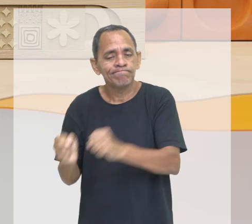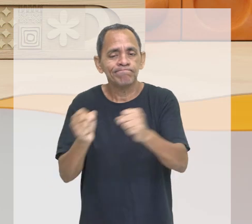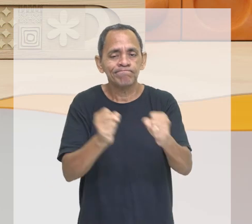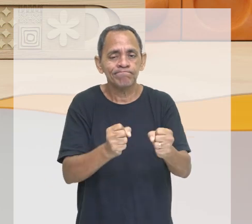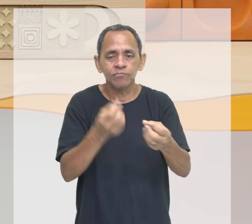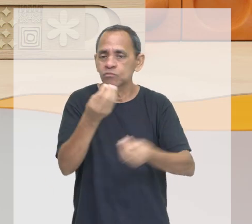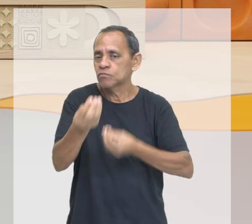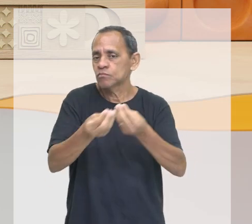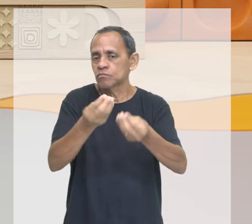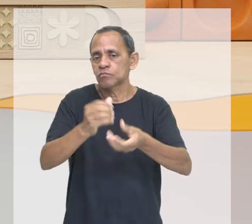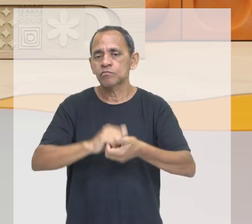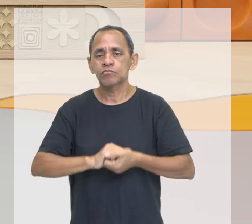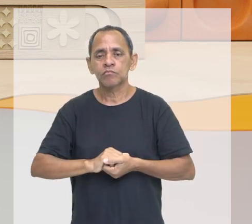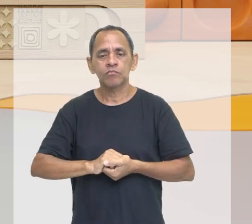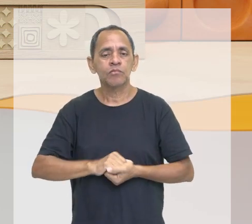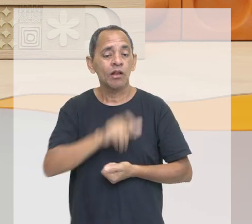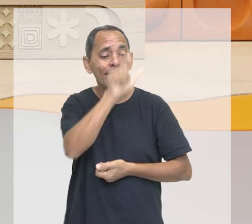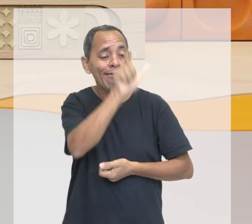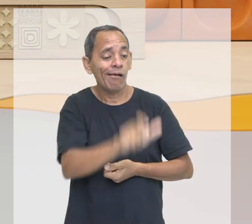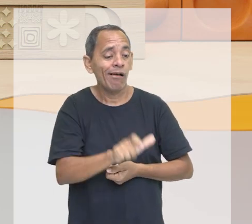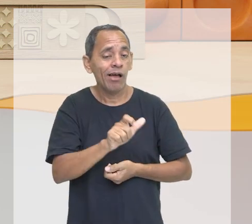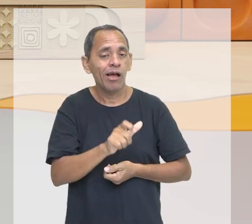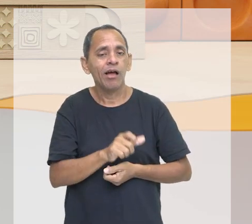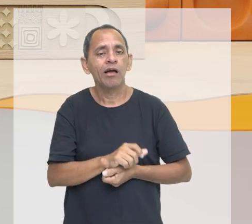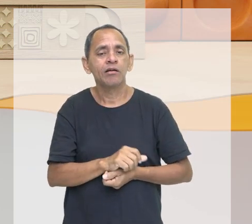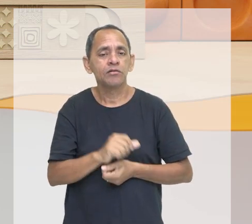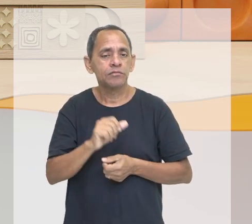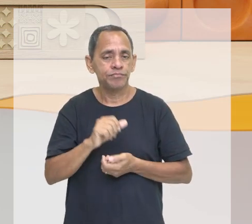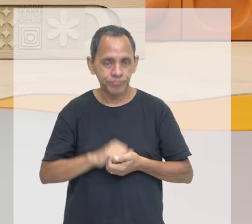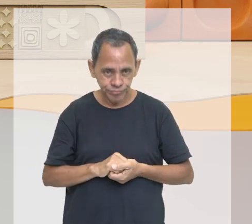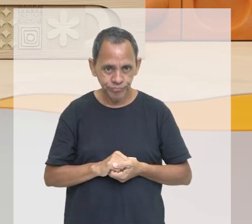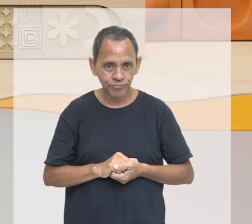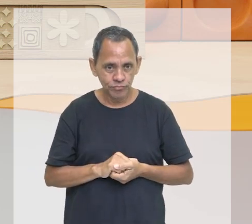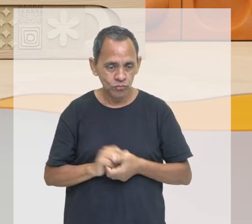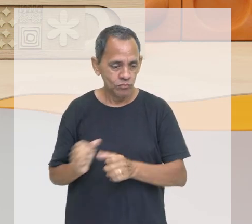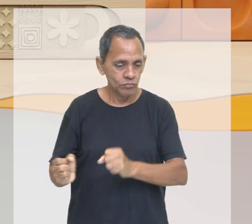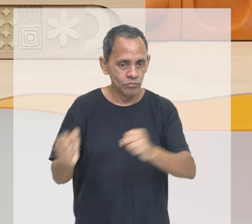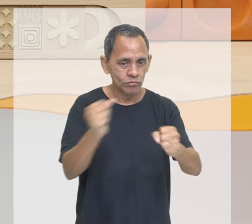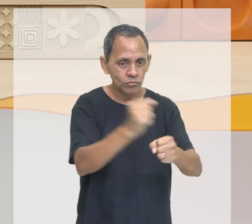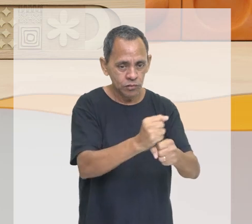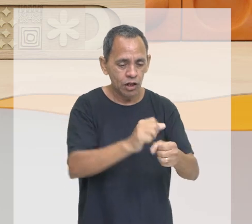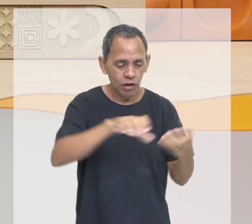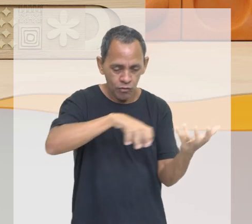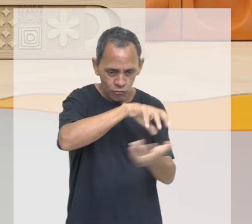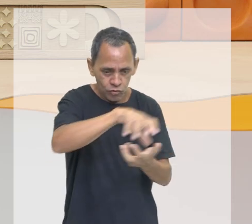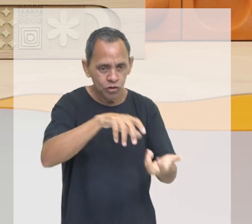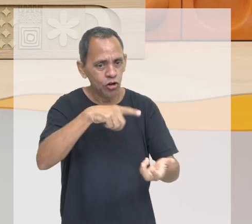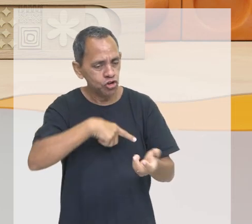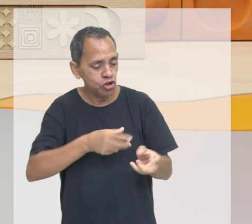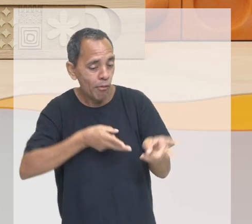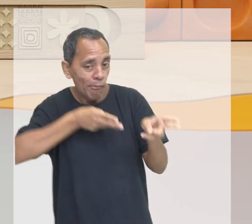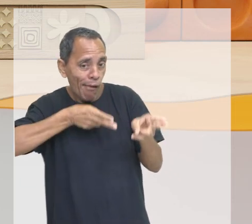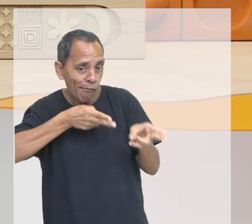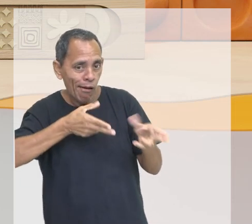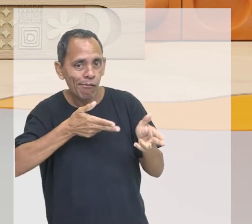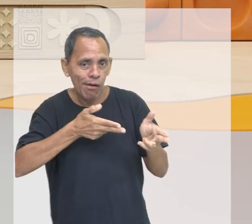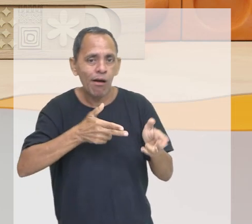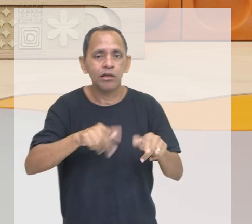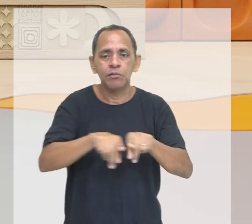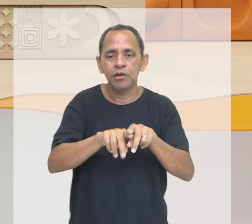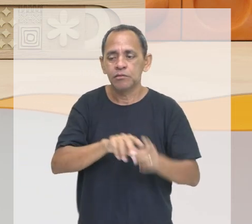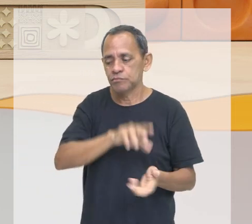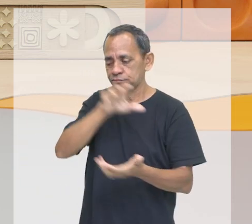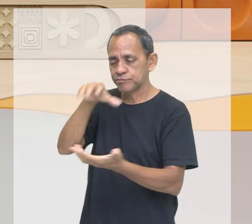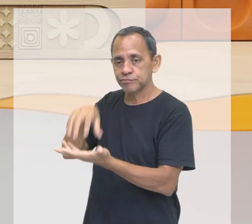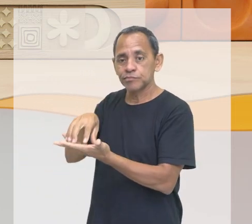professor, os bolcheviques defendiam que o poder seria atingido via uma revolução armada. Já os mencheviques diziam